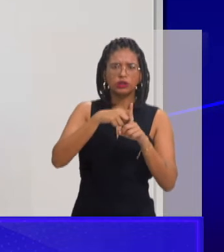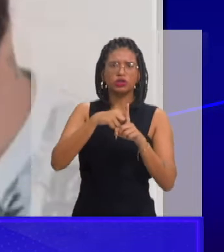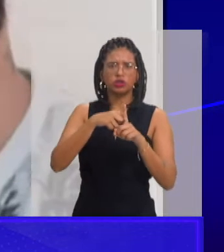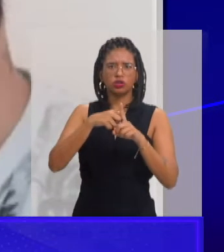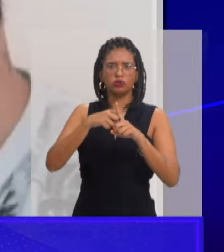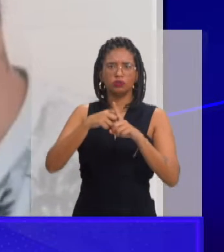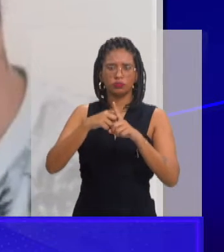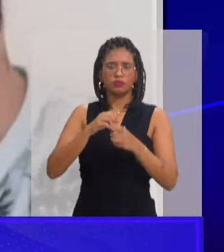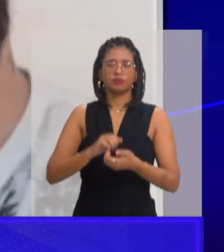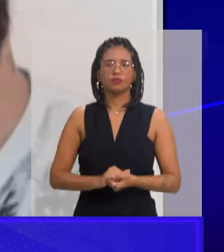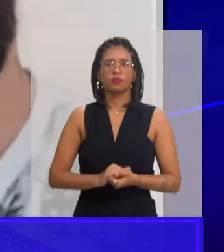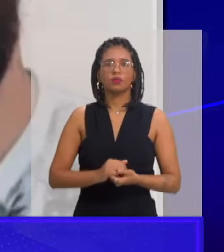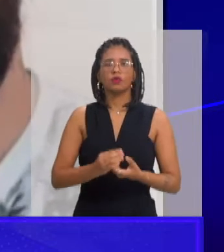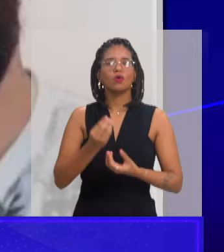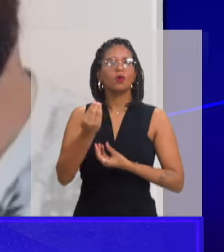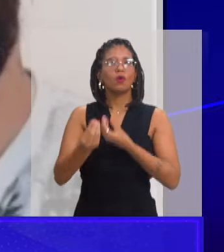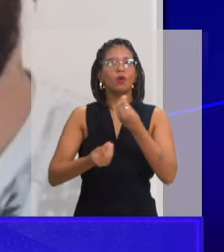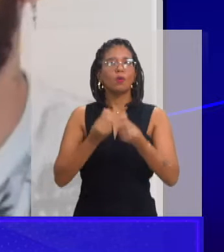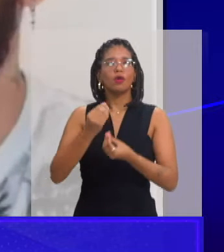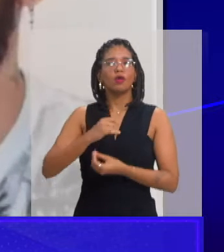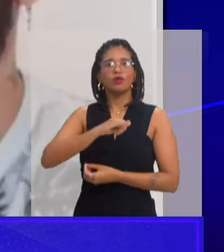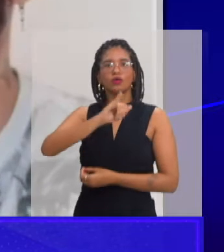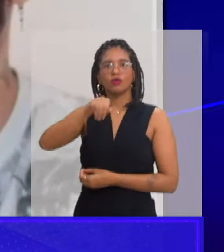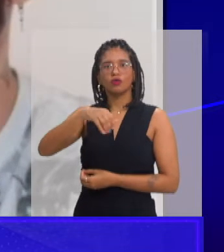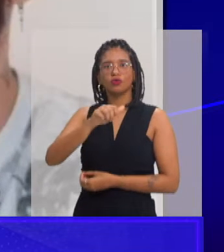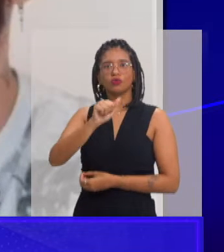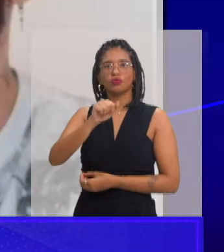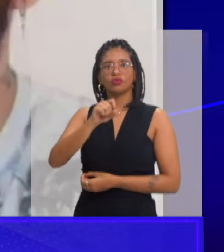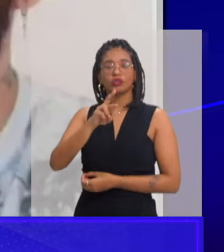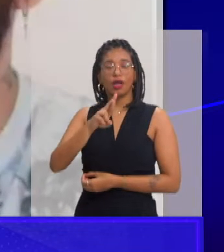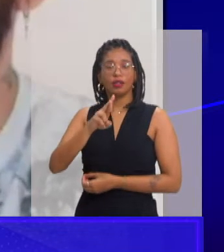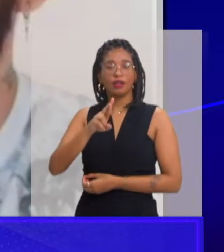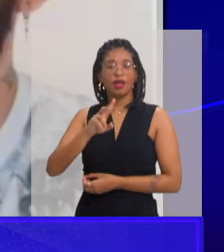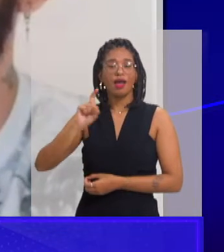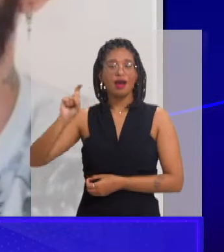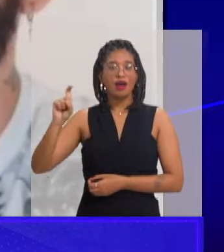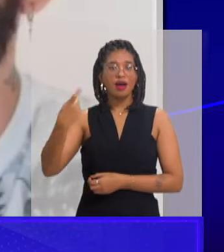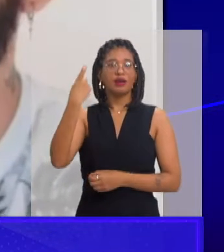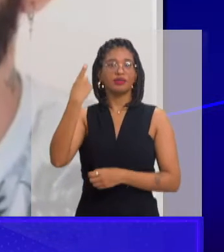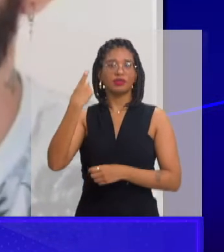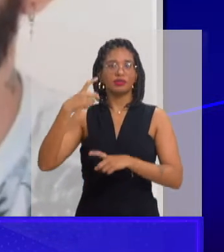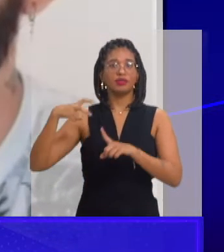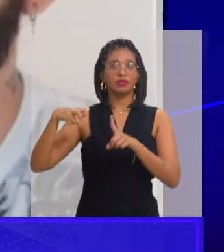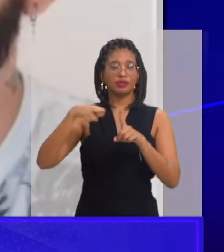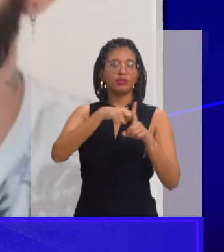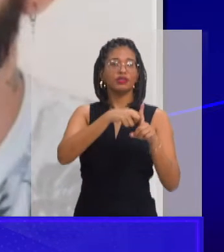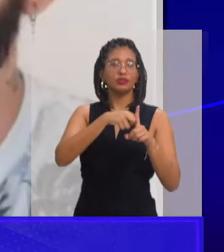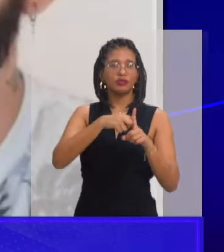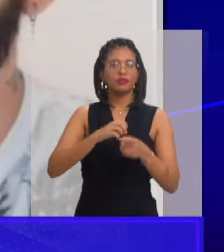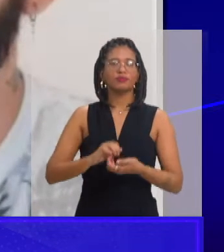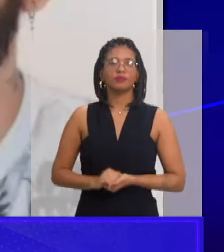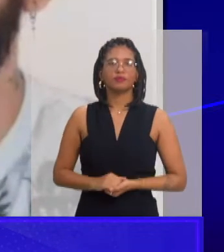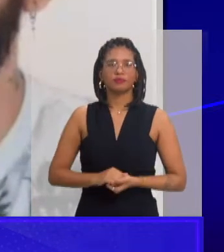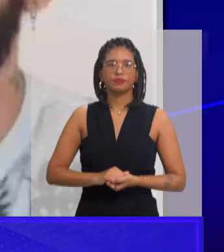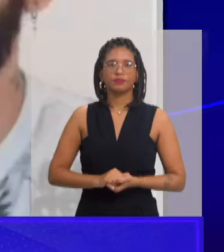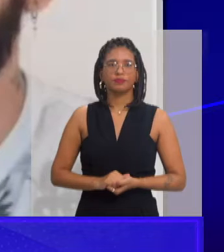longe. Pois é, já que você falou do acidente do crime de trânsito,